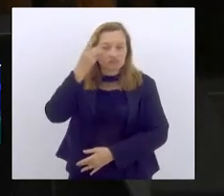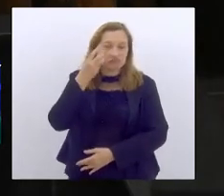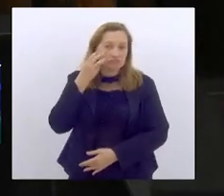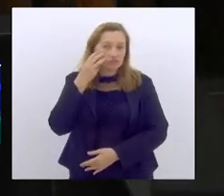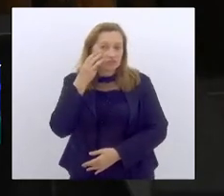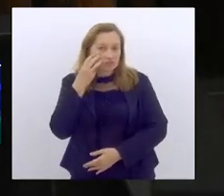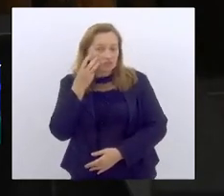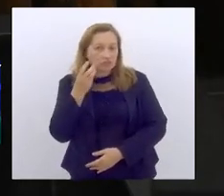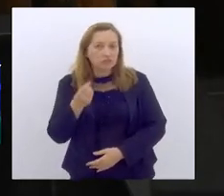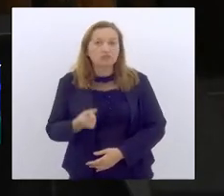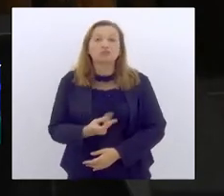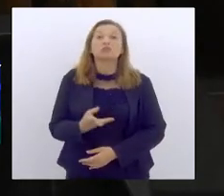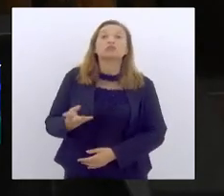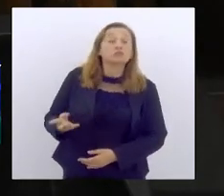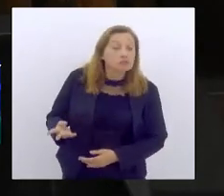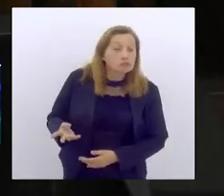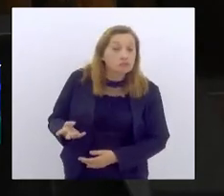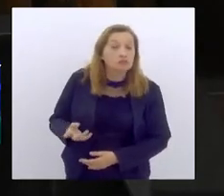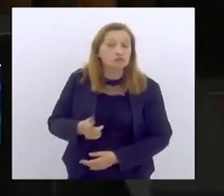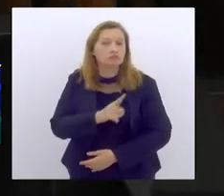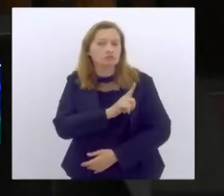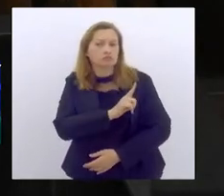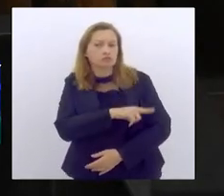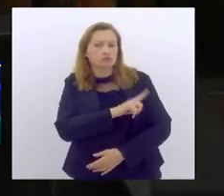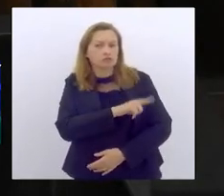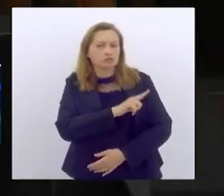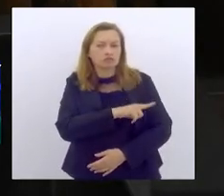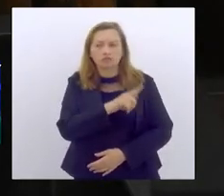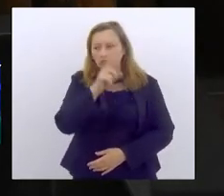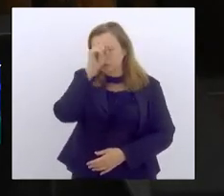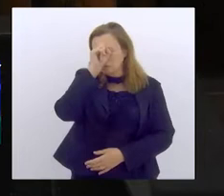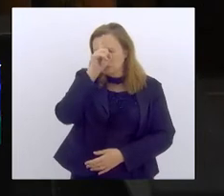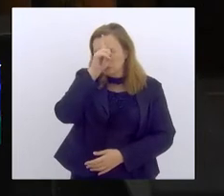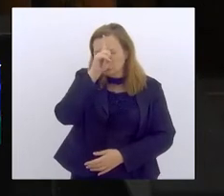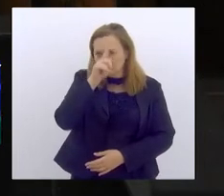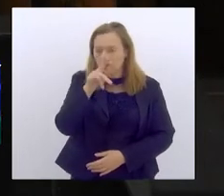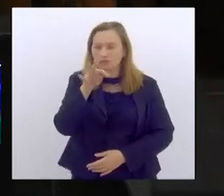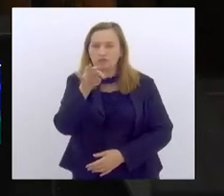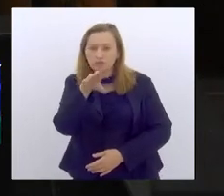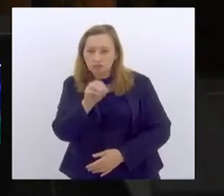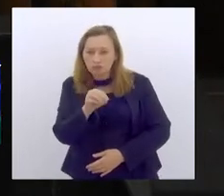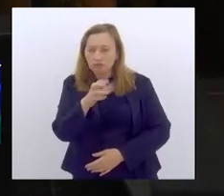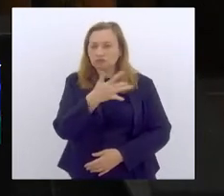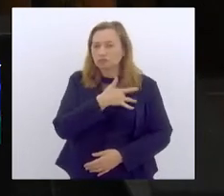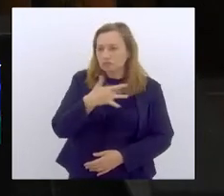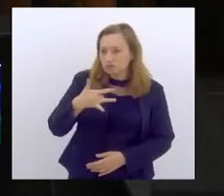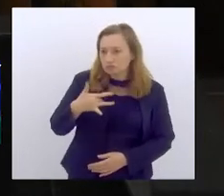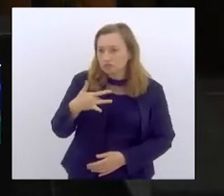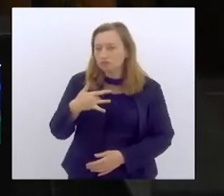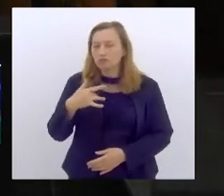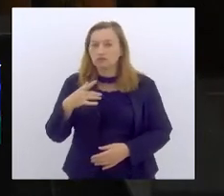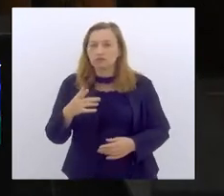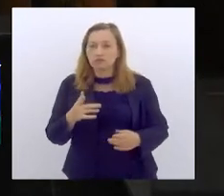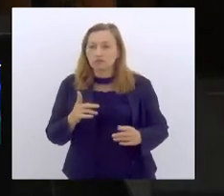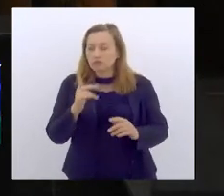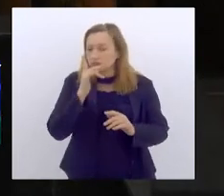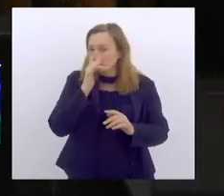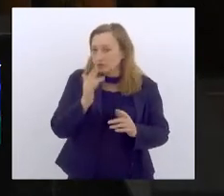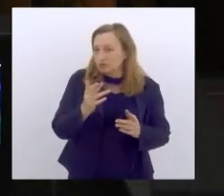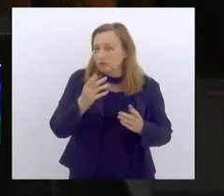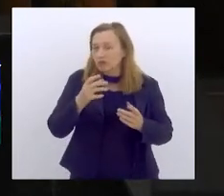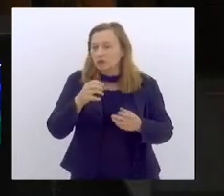Carneiro enquanto a gestão dos hospitais dos postos de saúde e similares